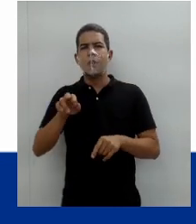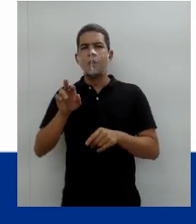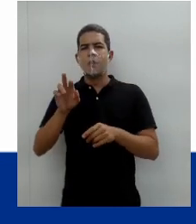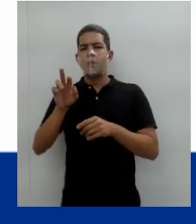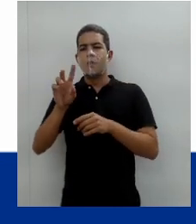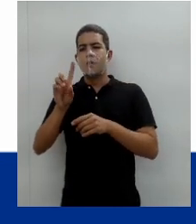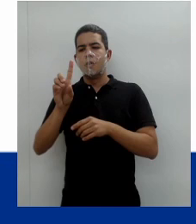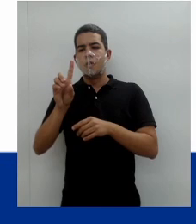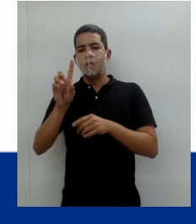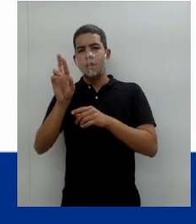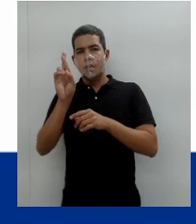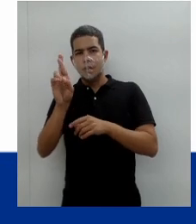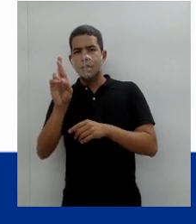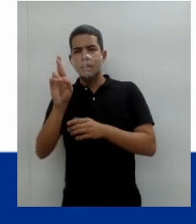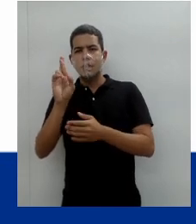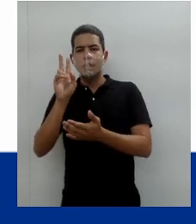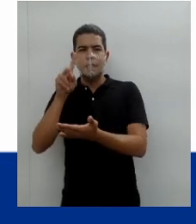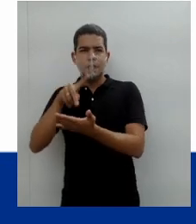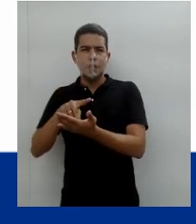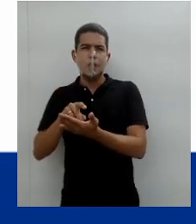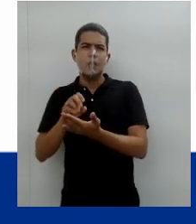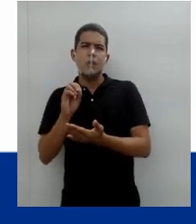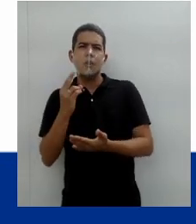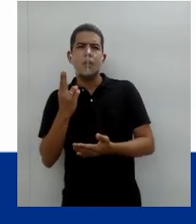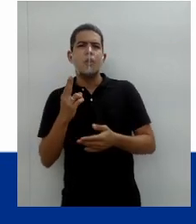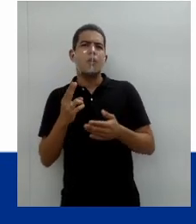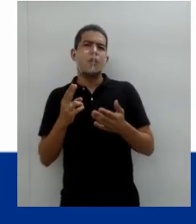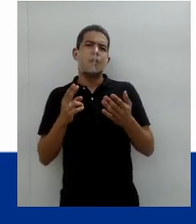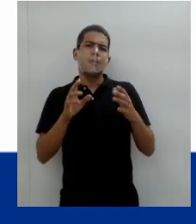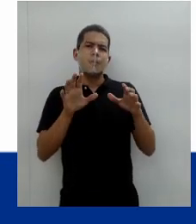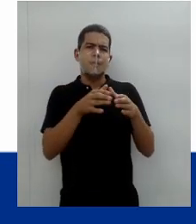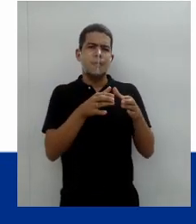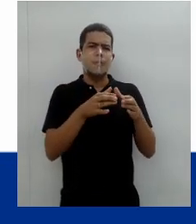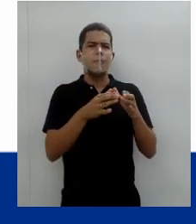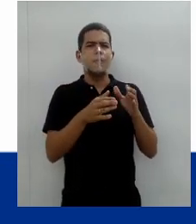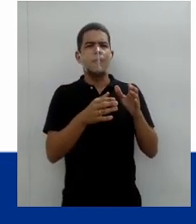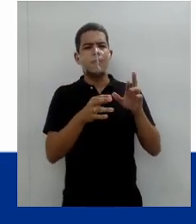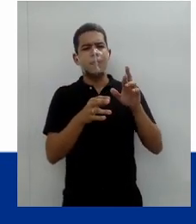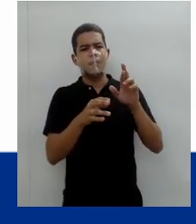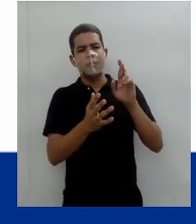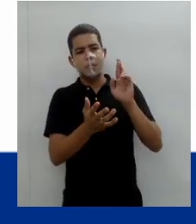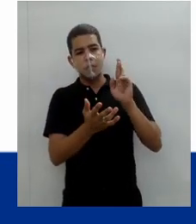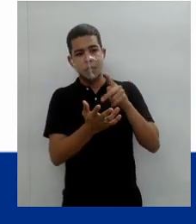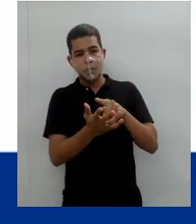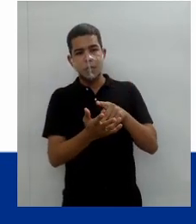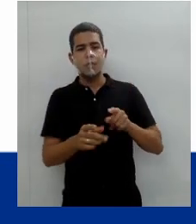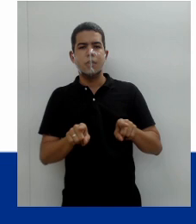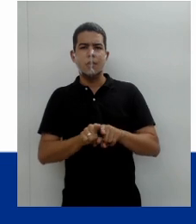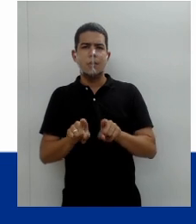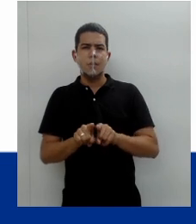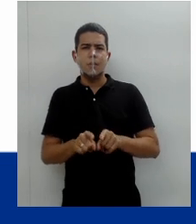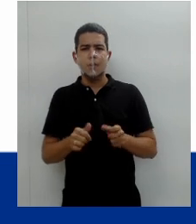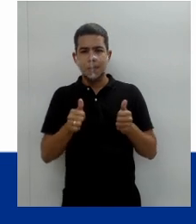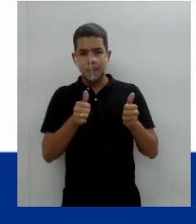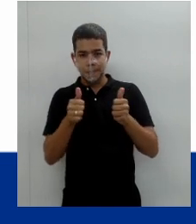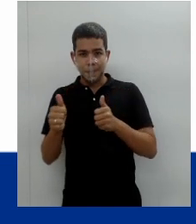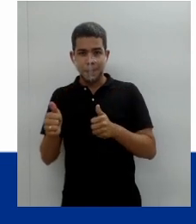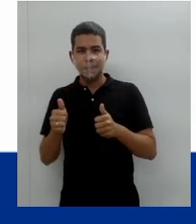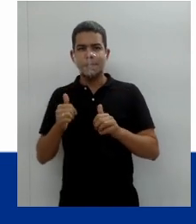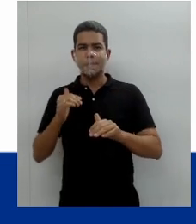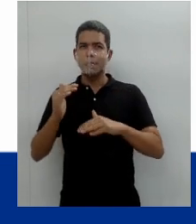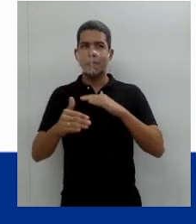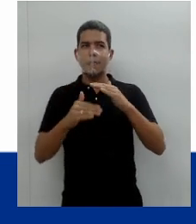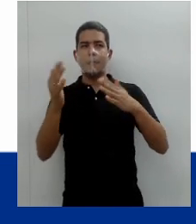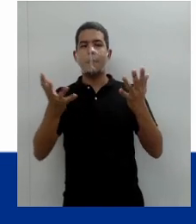e contradomínio também, ou conjunto imagem também real, beleza? Tudo tranquilo? Vamos embora, vamos progredir